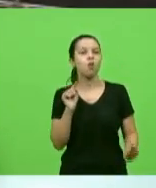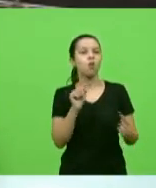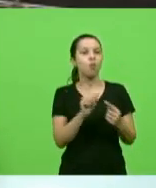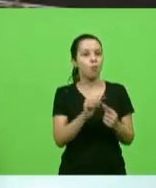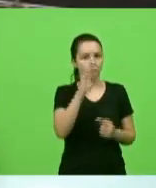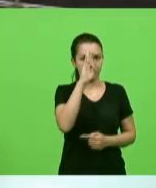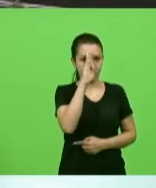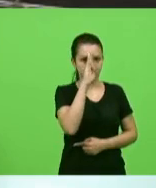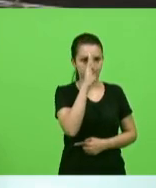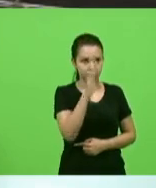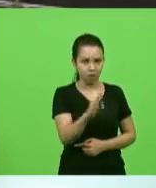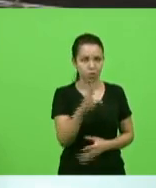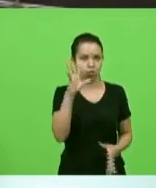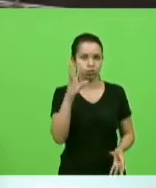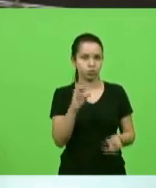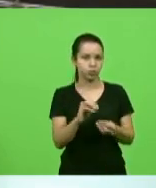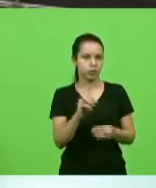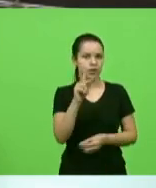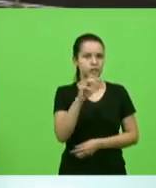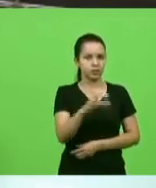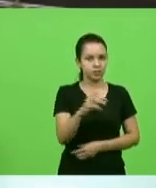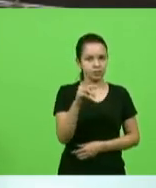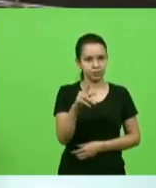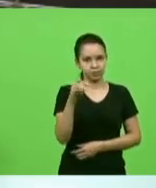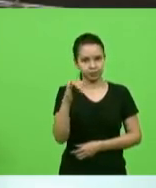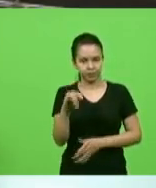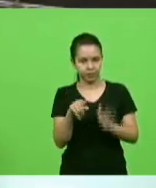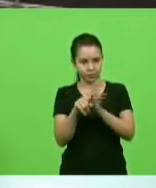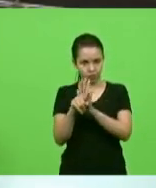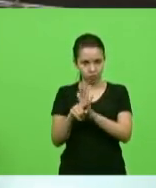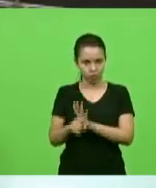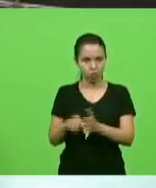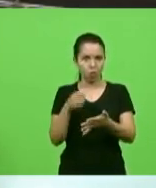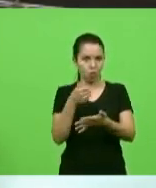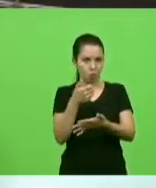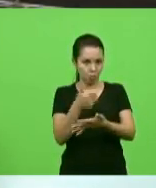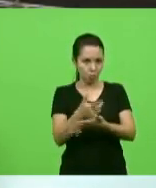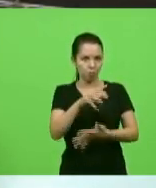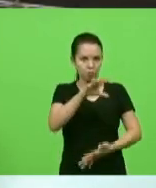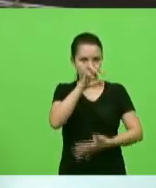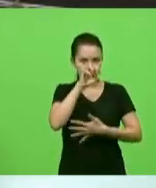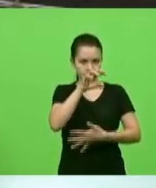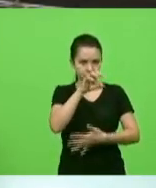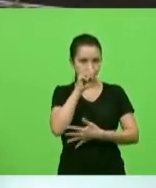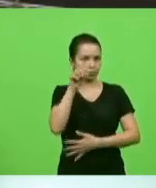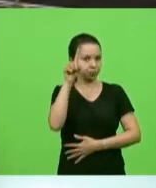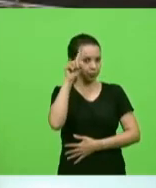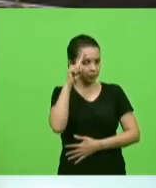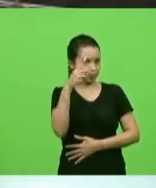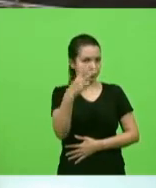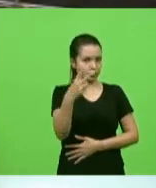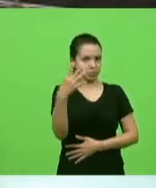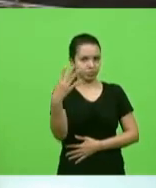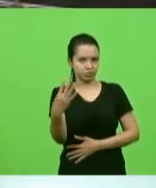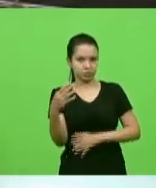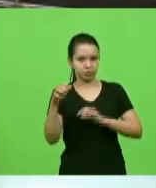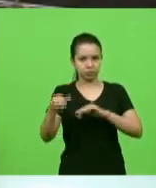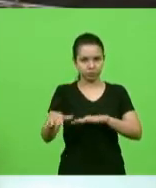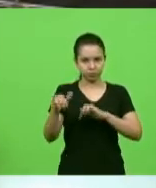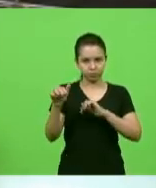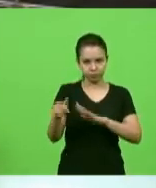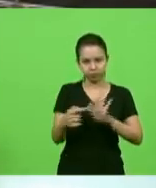principal as conclusões da CPI que investigou a cópia dos respiradores no dia 24 de